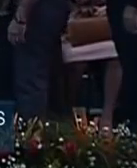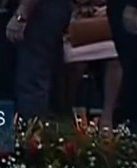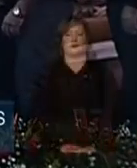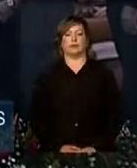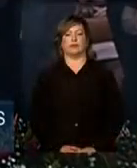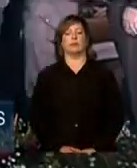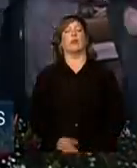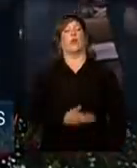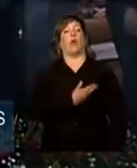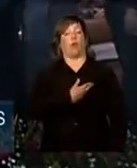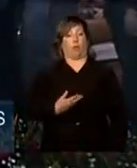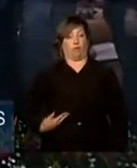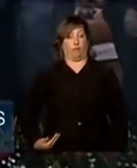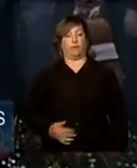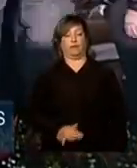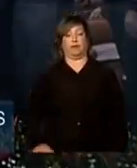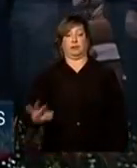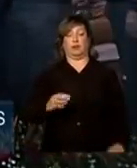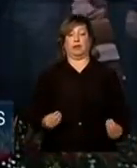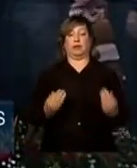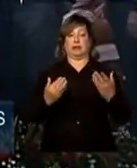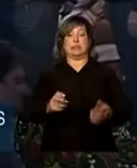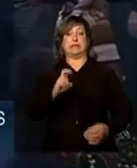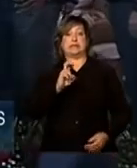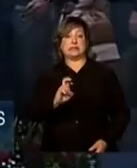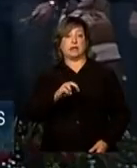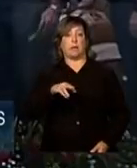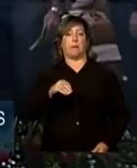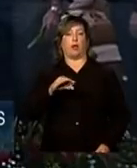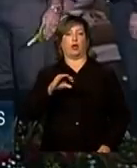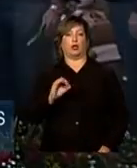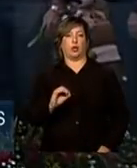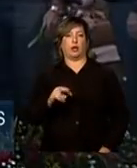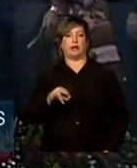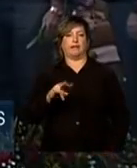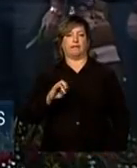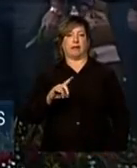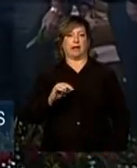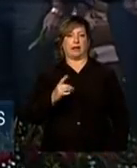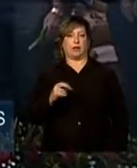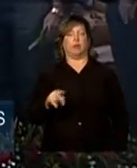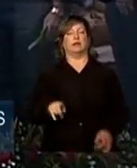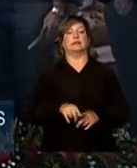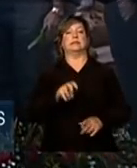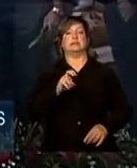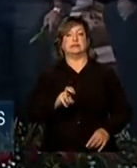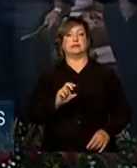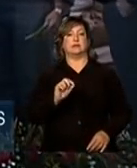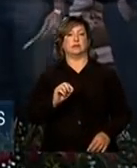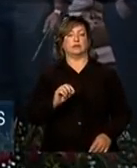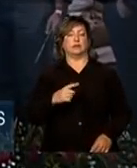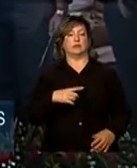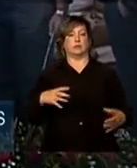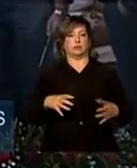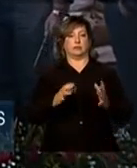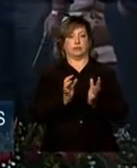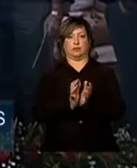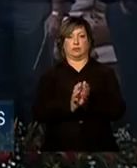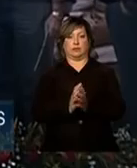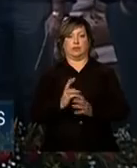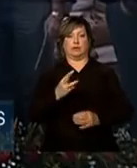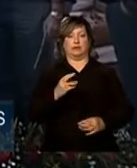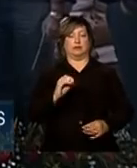Entrega 5 motoniveladoras e 35 pás carregadeiras para 40 municípios do Piauí. Para